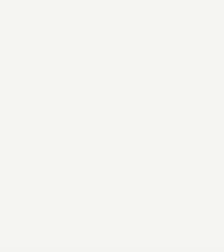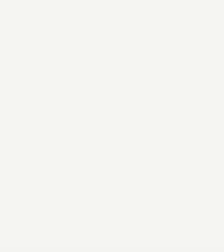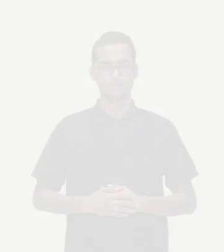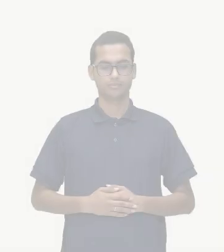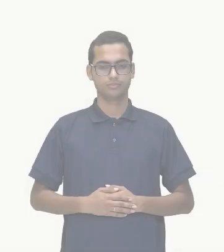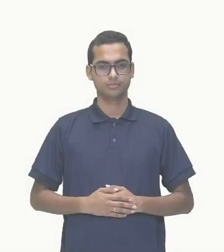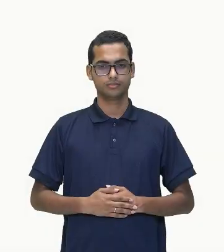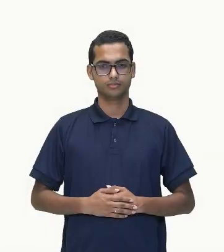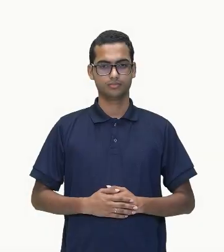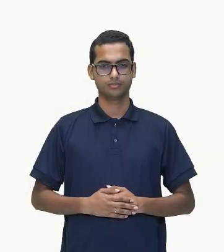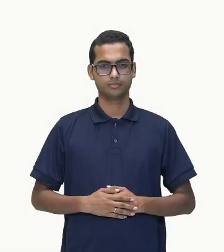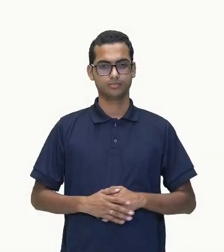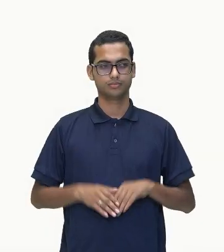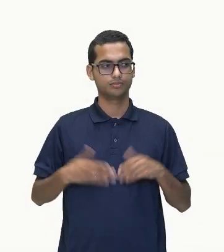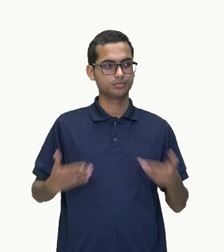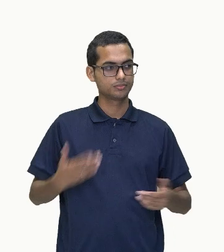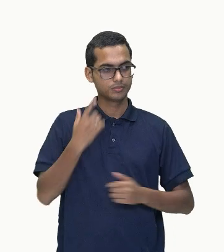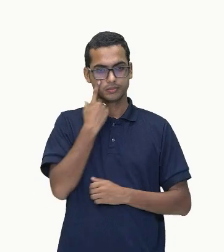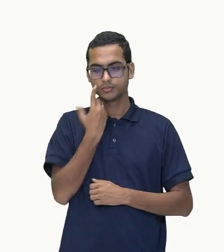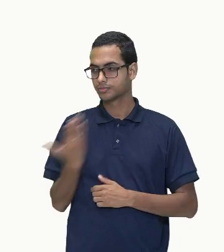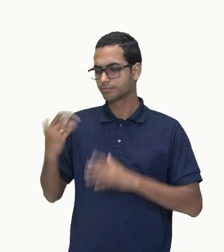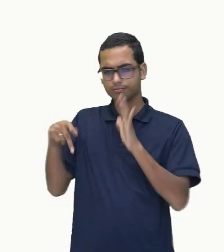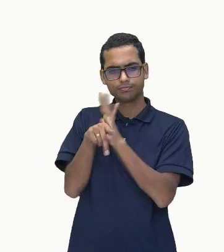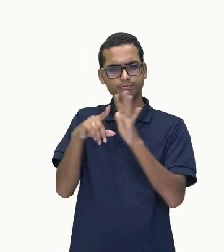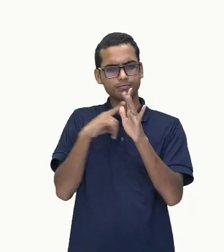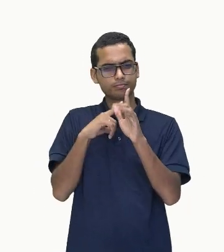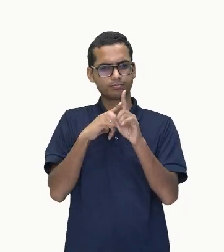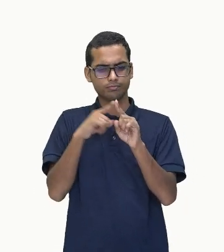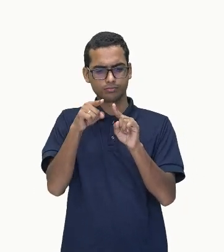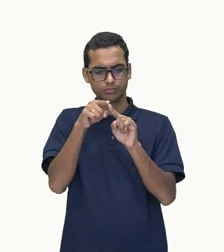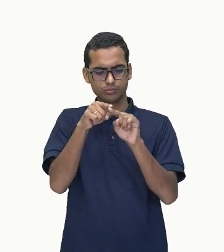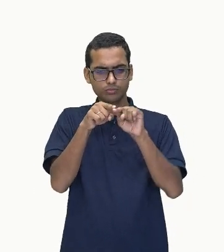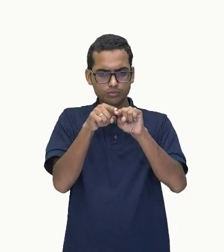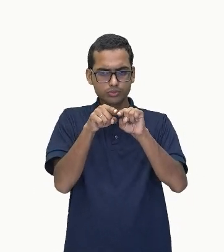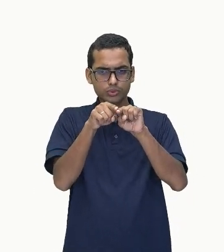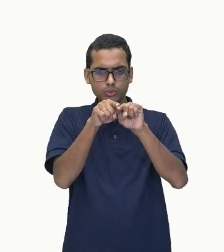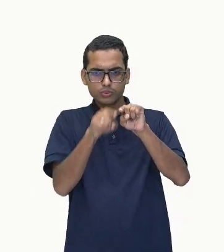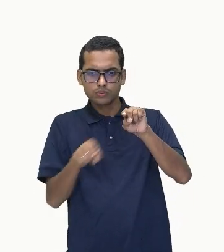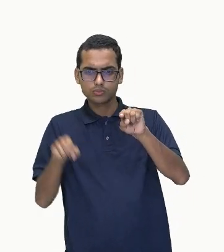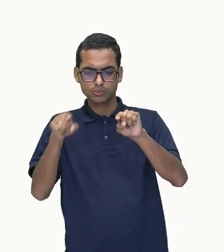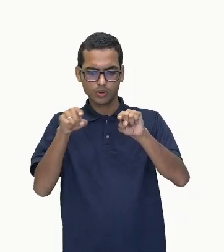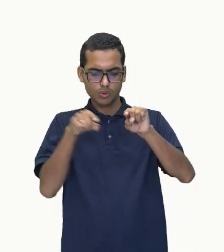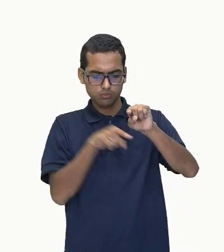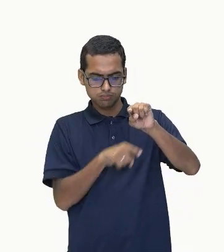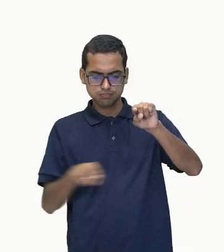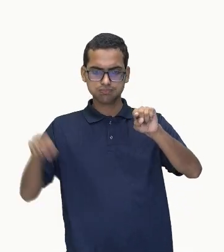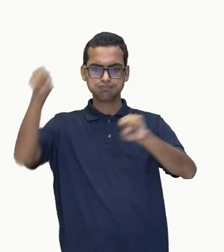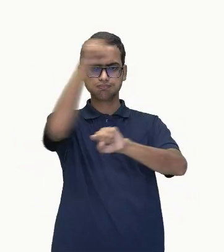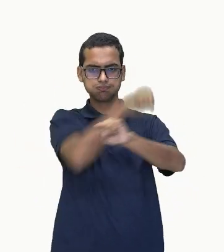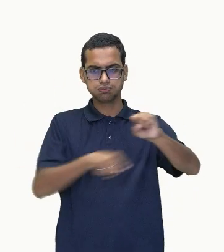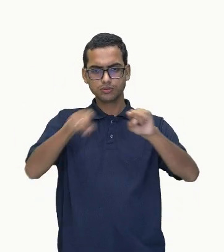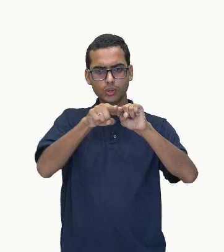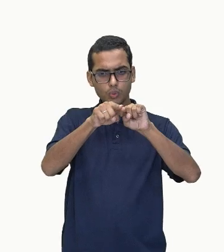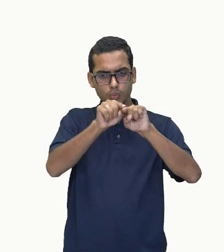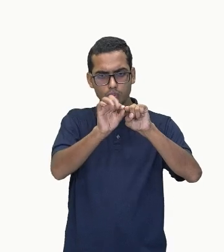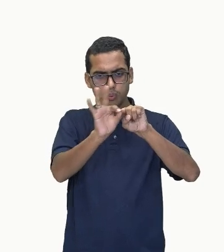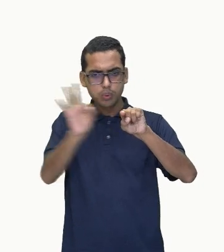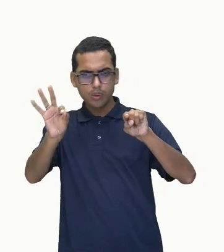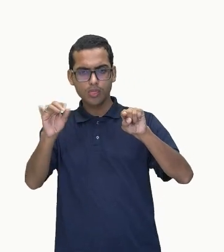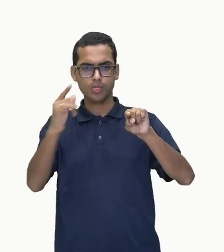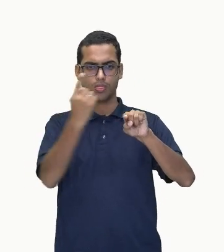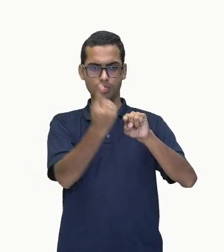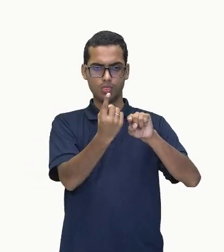toda essa distância, né, de um lado para o outro, mede 12 centímetros. Ou